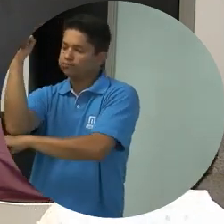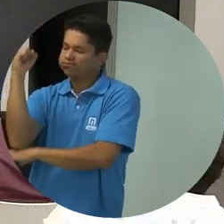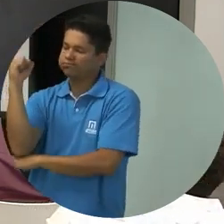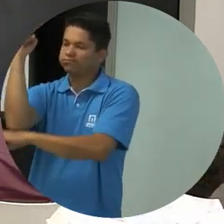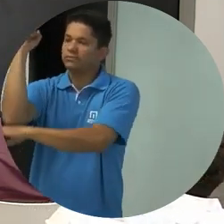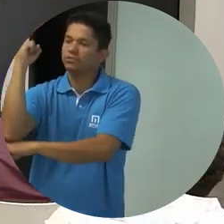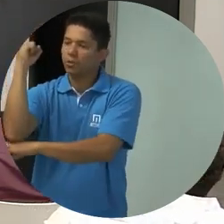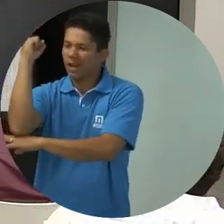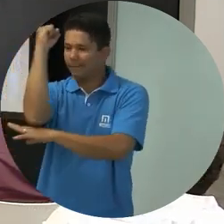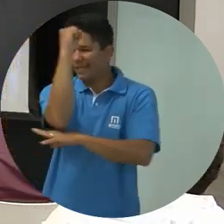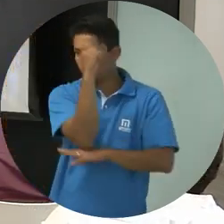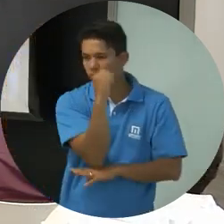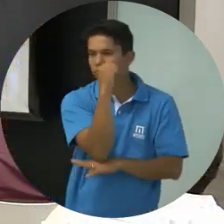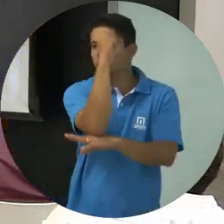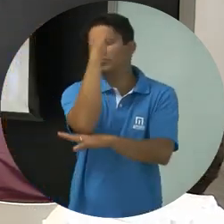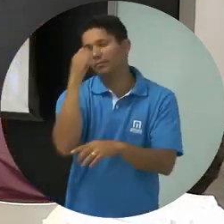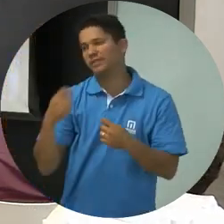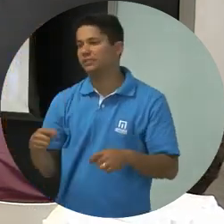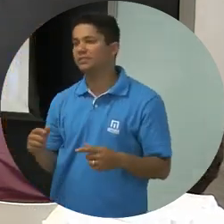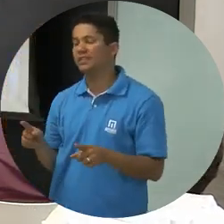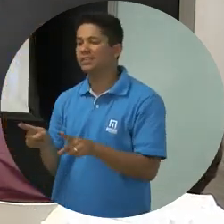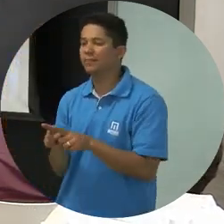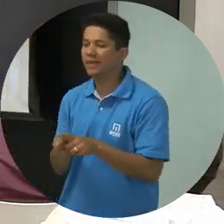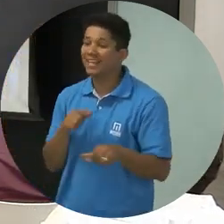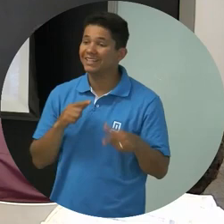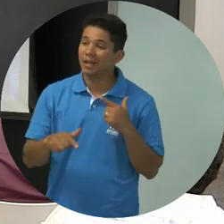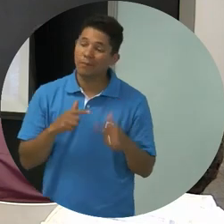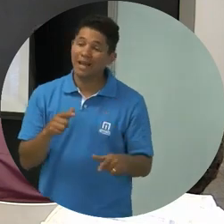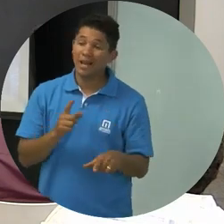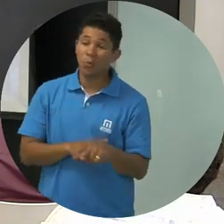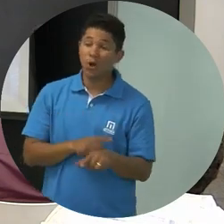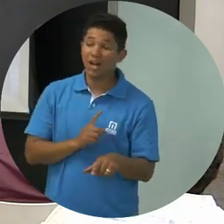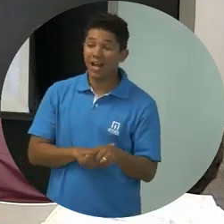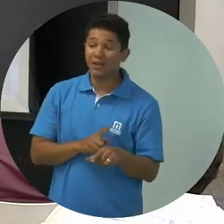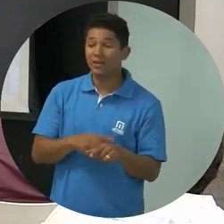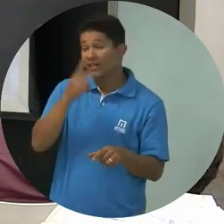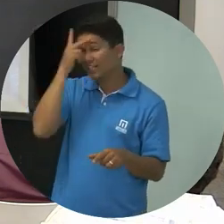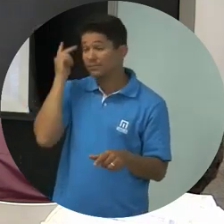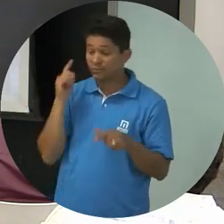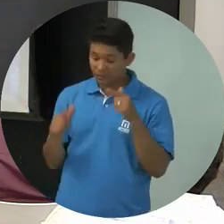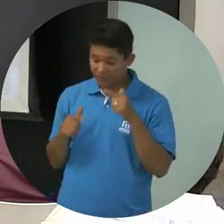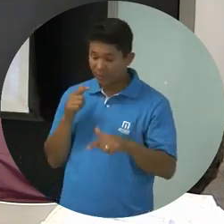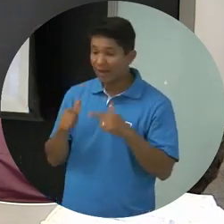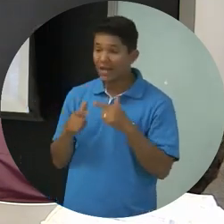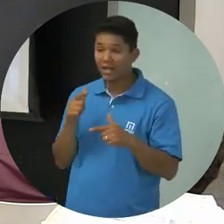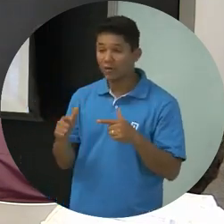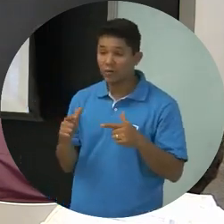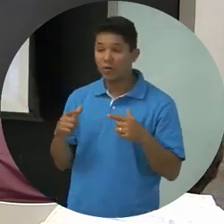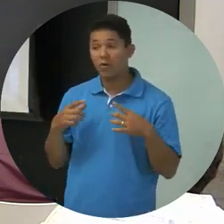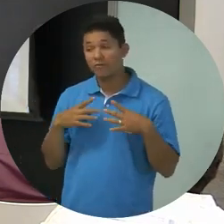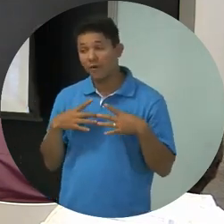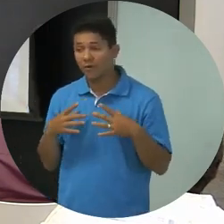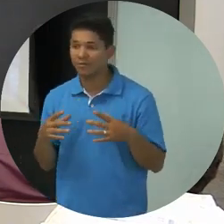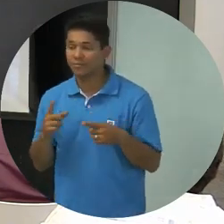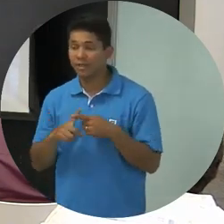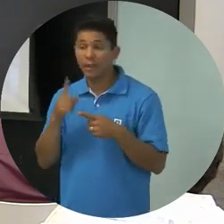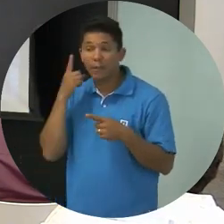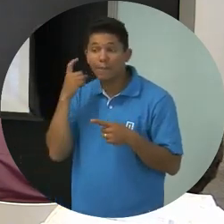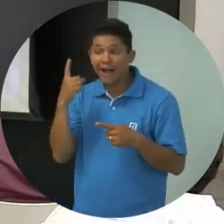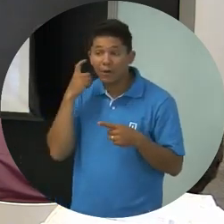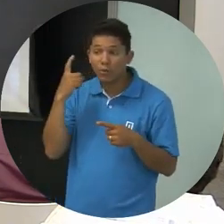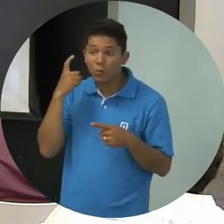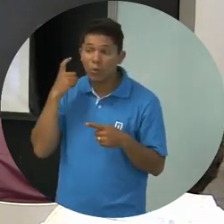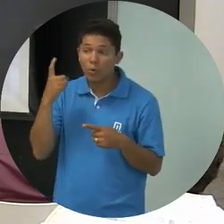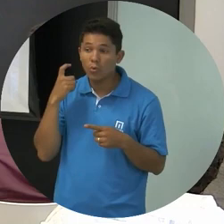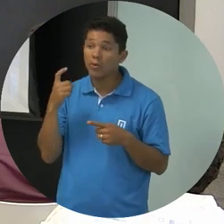um período onde você não incomode as pessoas, por exemplo, que morem no prédio, que estejam trabalhando no prédio, porque o ruído provocado vai